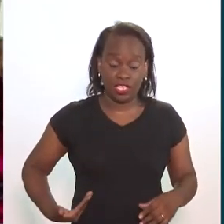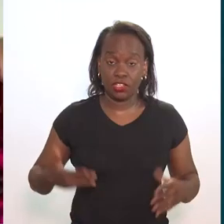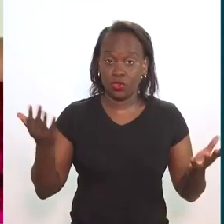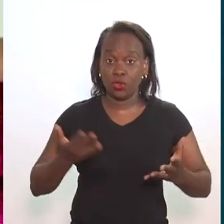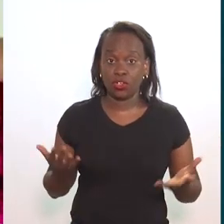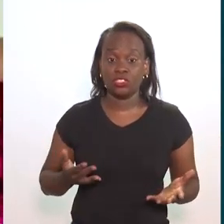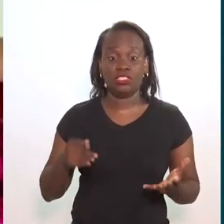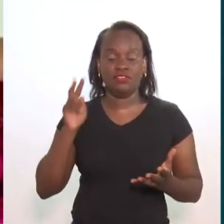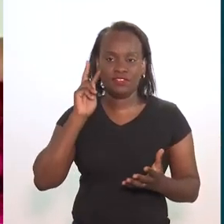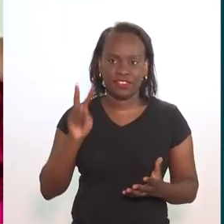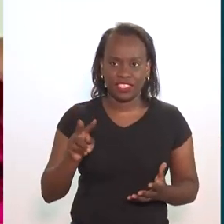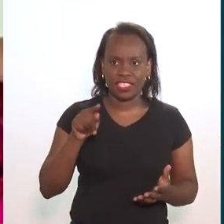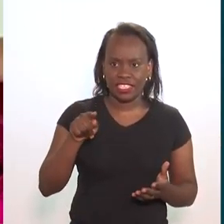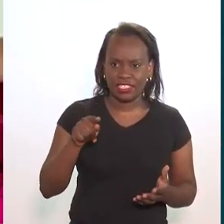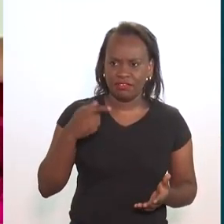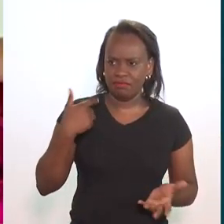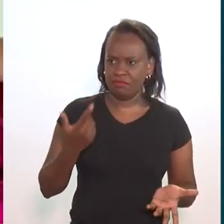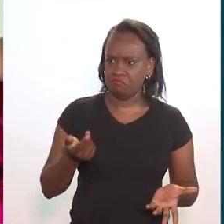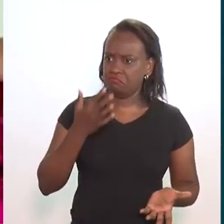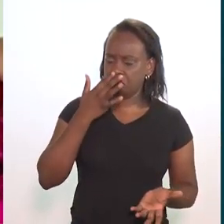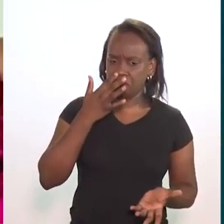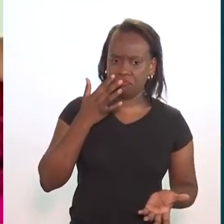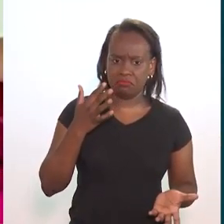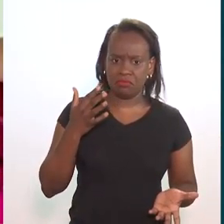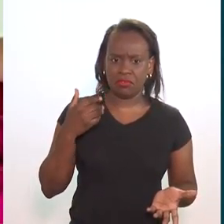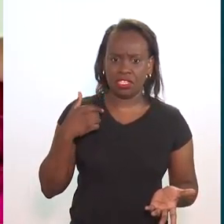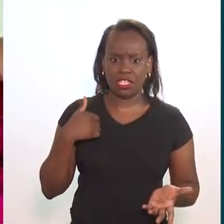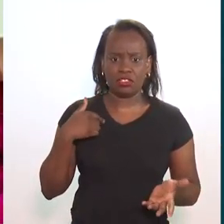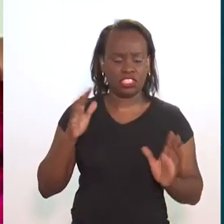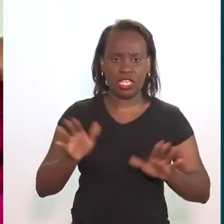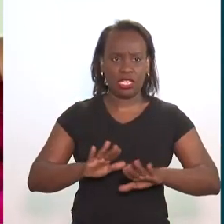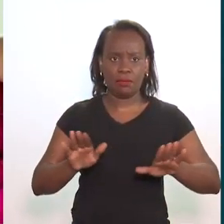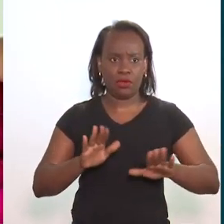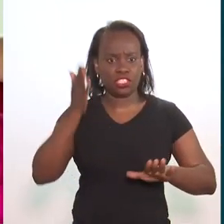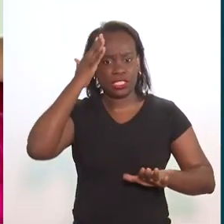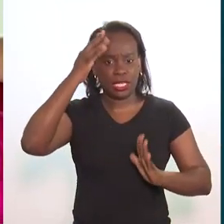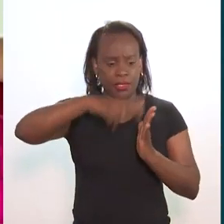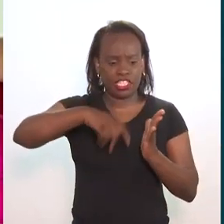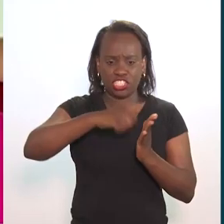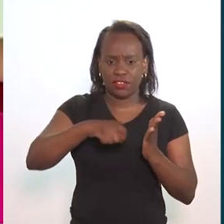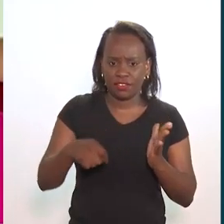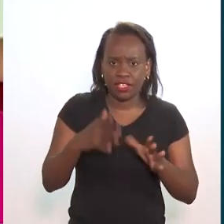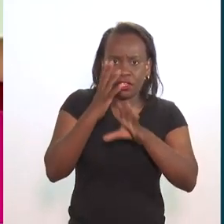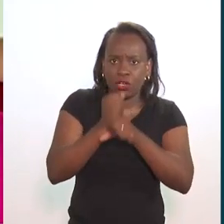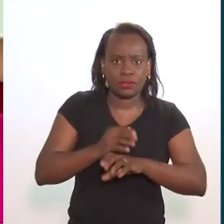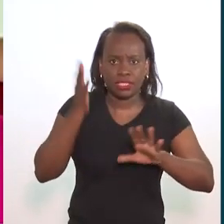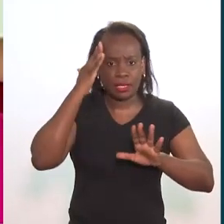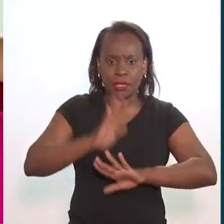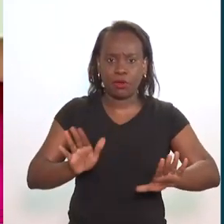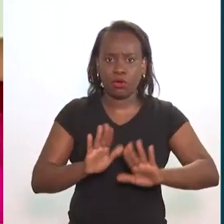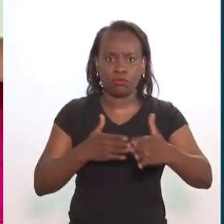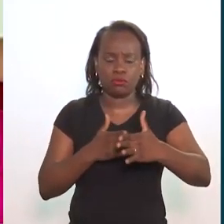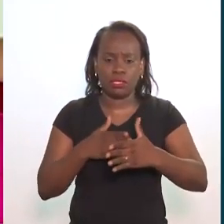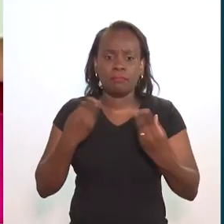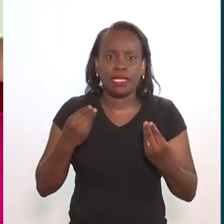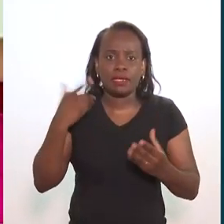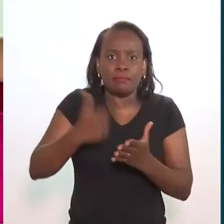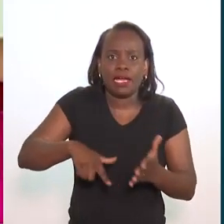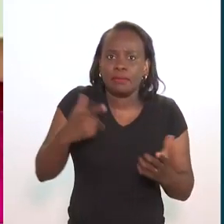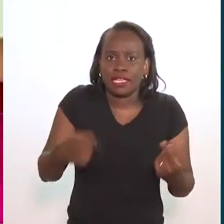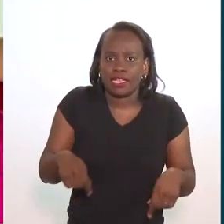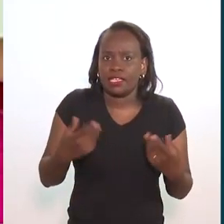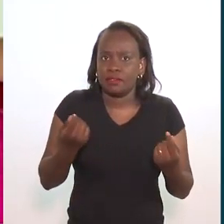nosso governo, hoje em dia, a gente olhar isso e falar assim, nossa, eu já tá bom, ele já sabe ler, escrever, fazer continha. Então, isso tá bom, para